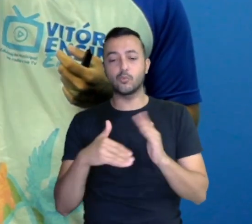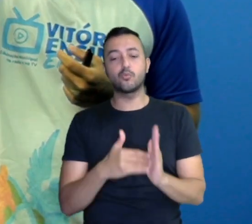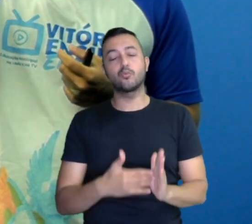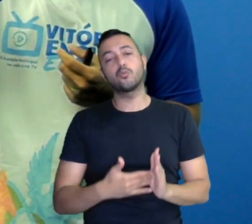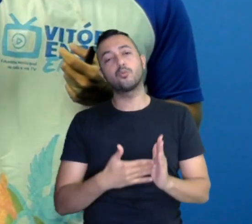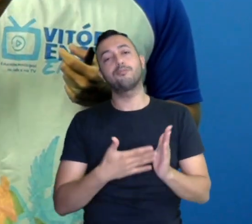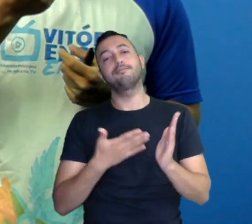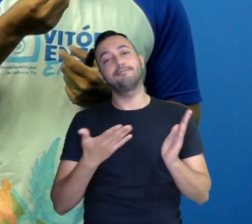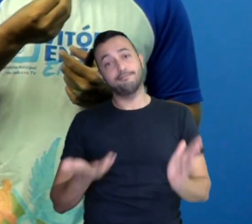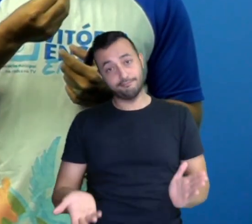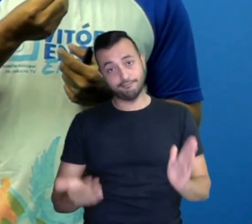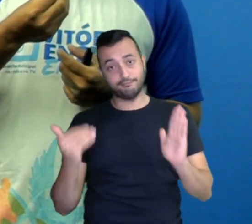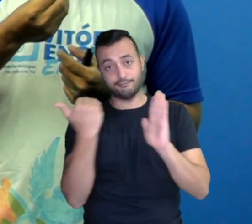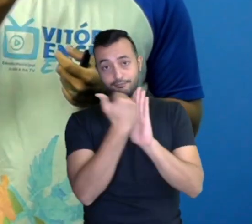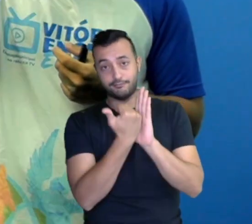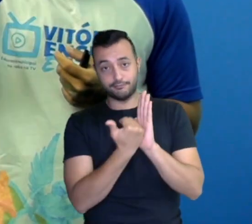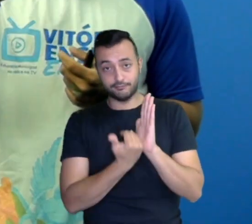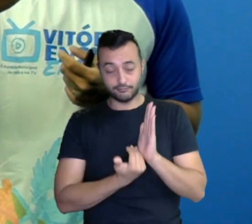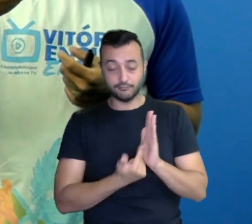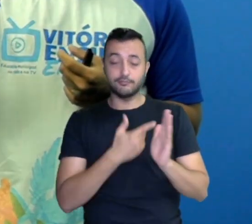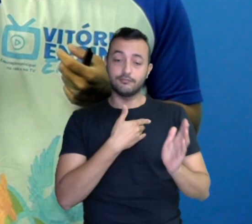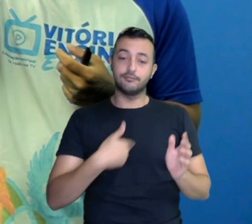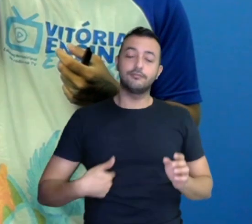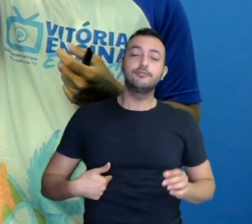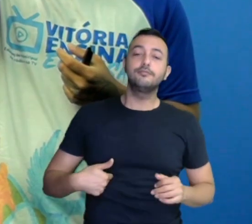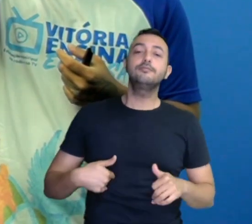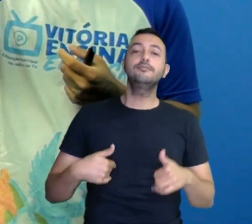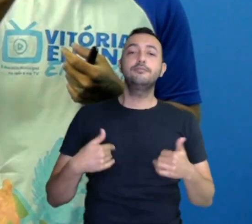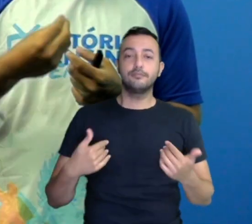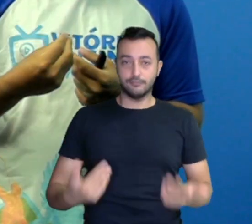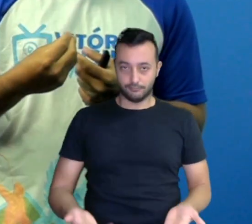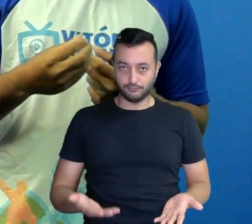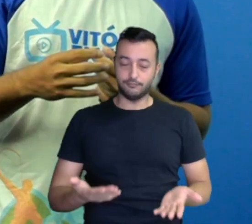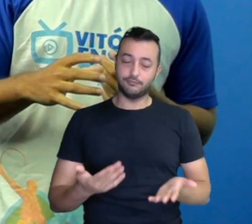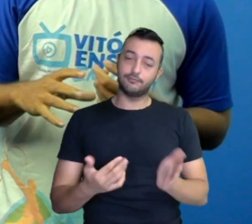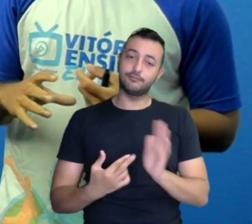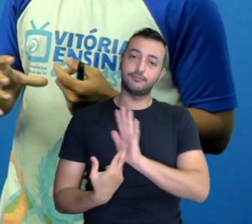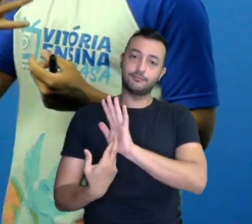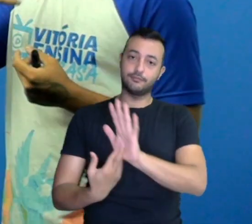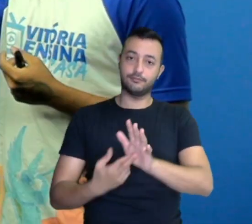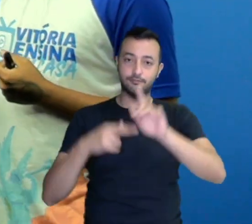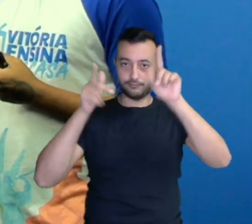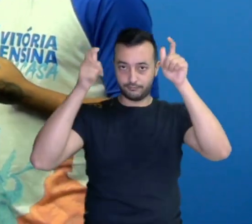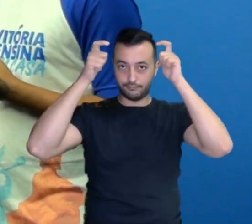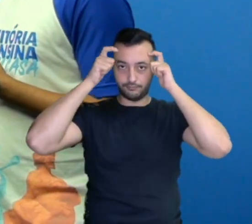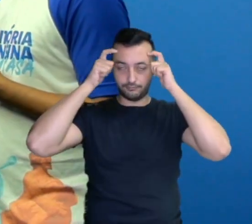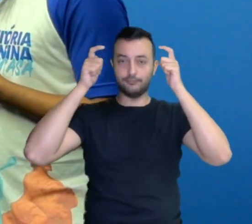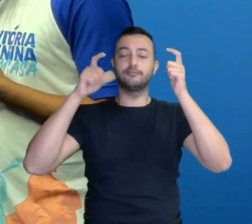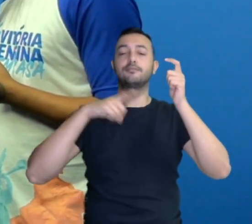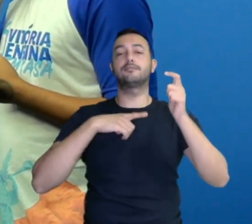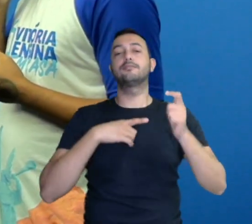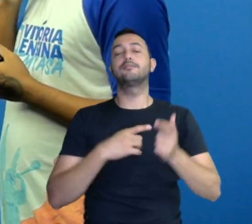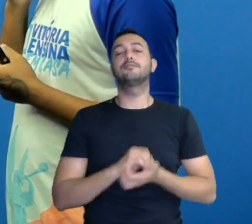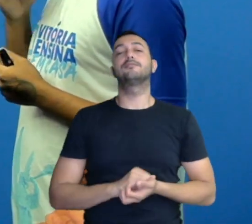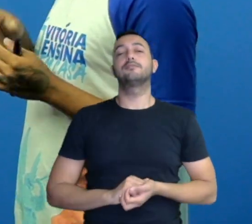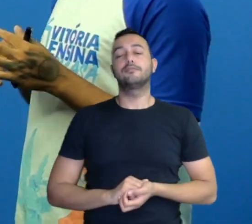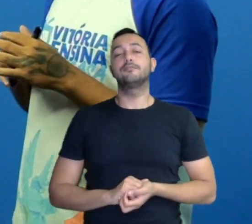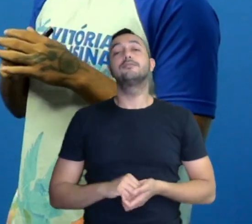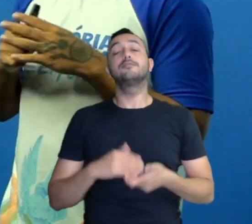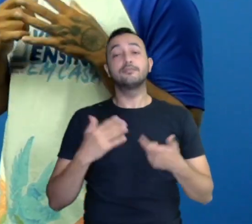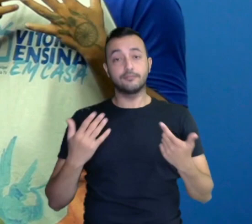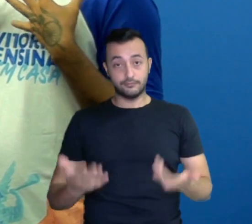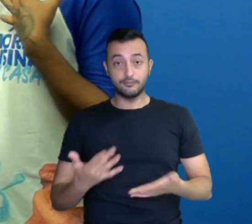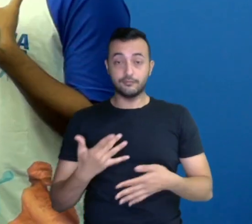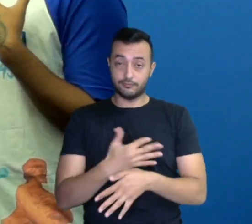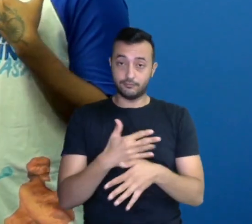aí passava pelo Estado, né? Na representação do rei, né? Que representava aí esse Estado. Então, as